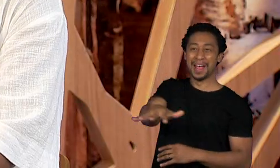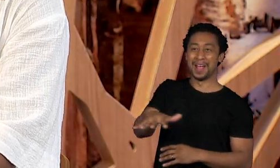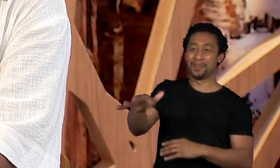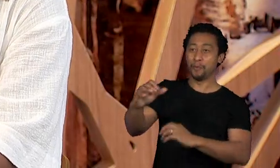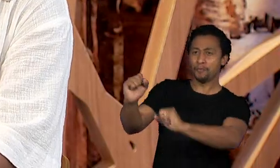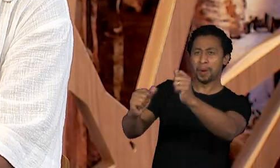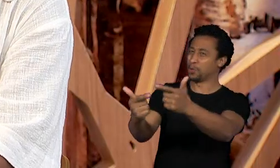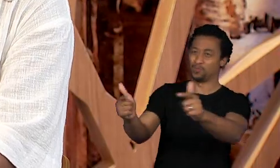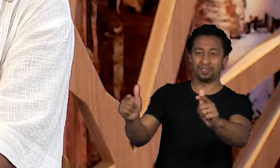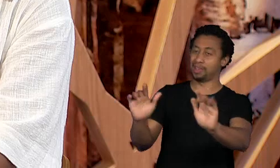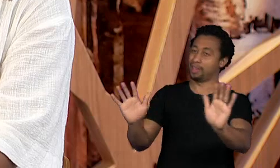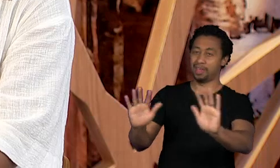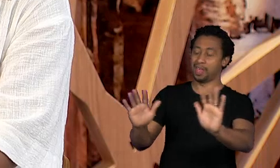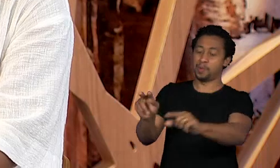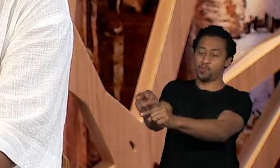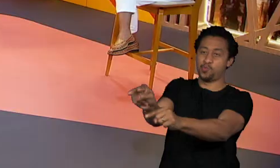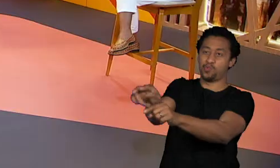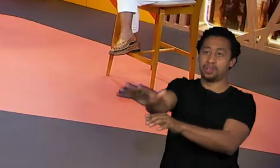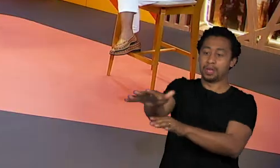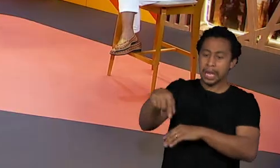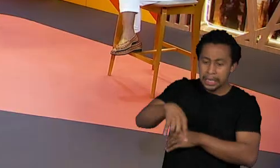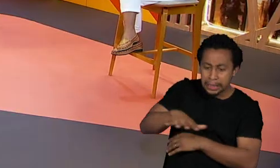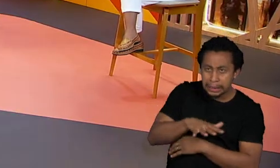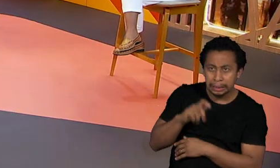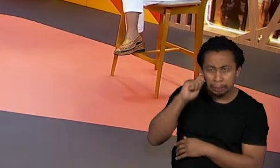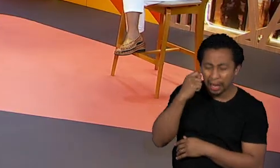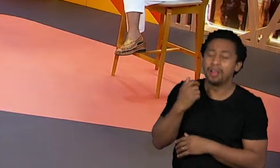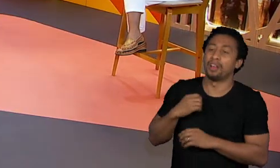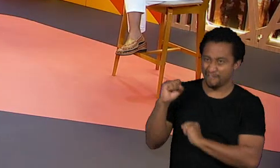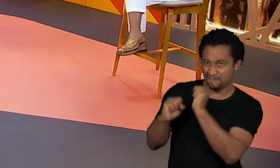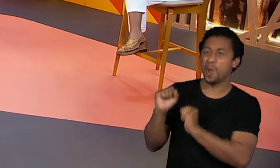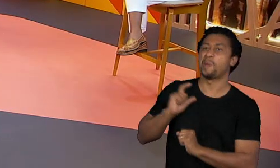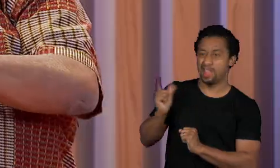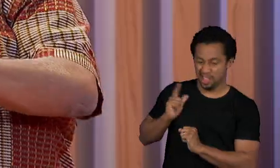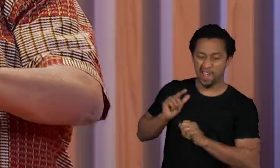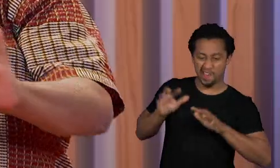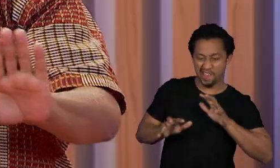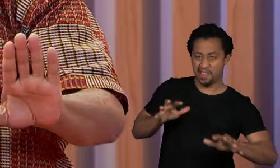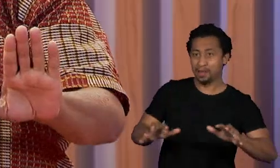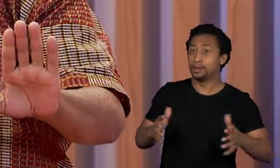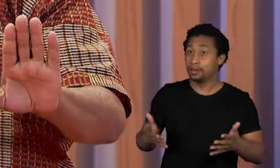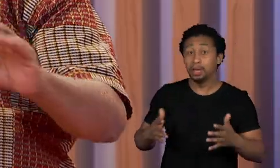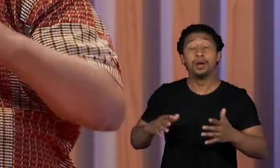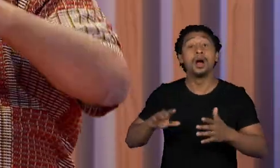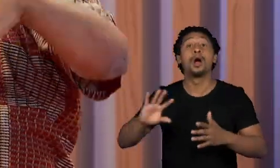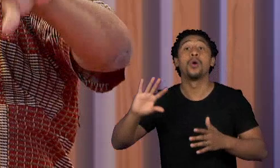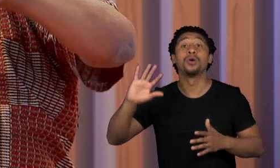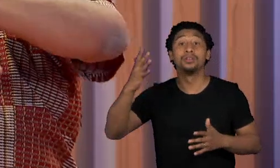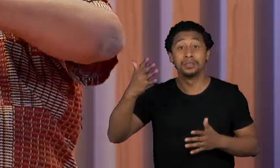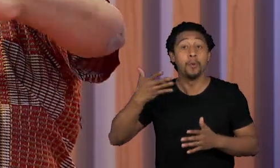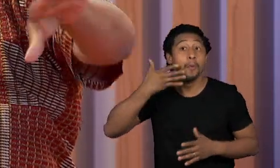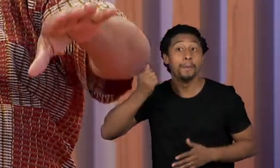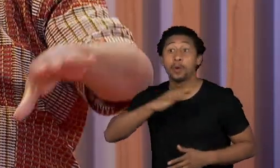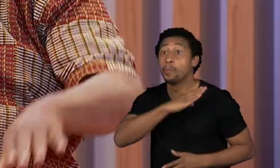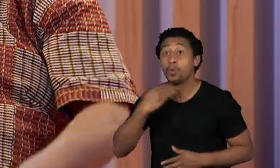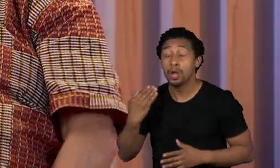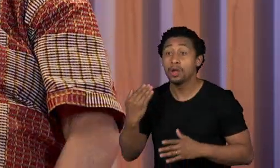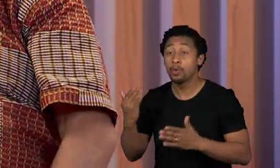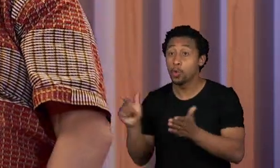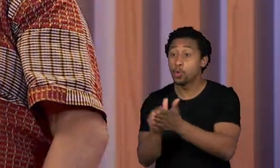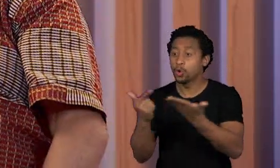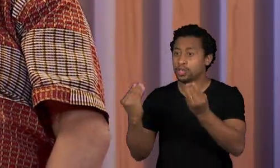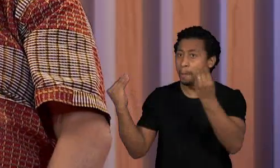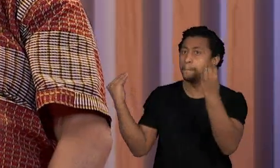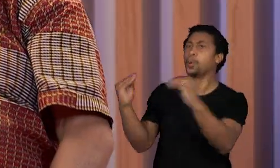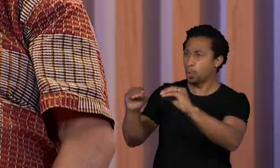quando encontraram aqueles primeiros ossos, deu notícia nos jornais, etc. Acabou, passou esqueceu. Foi.